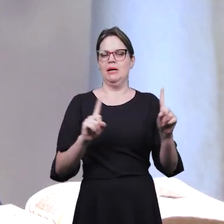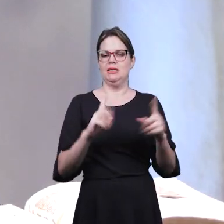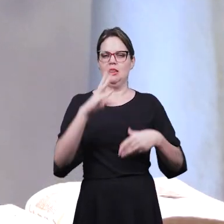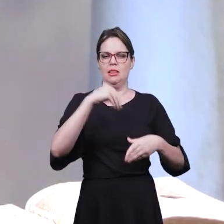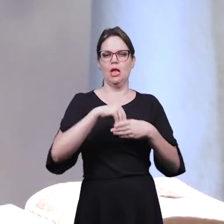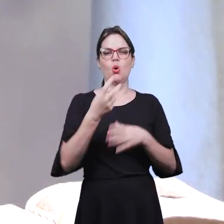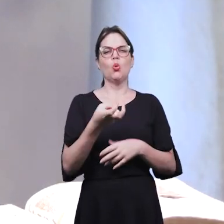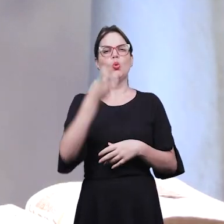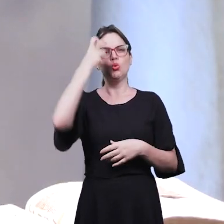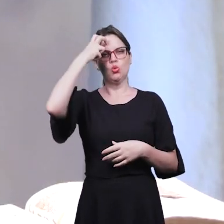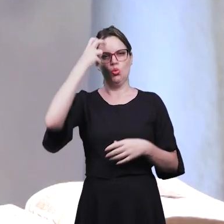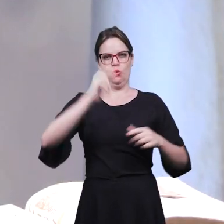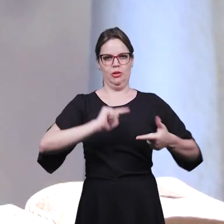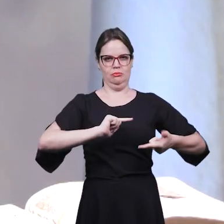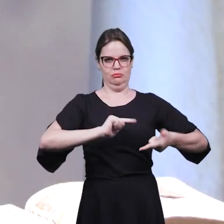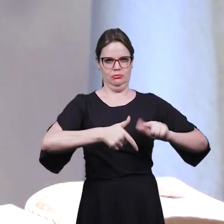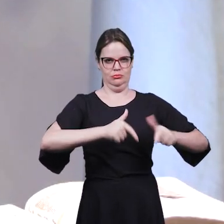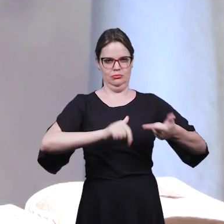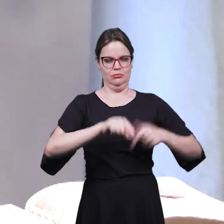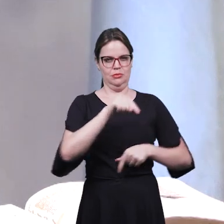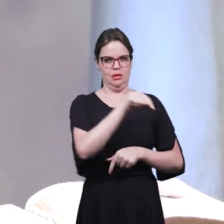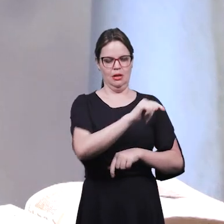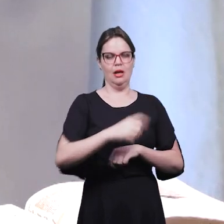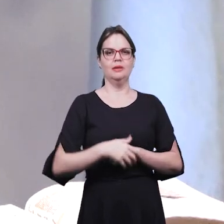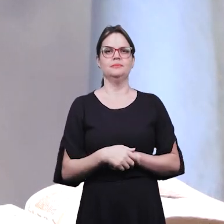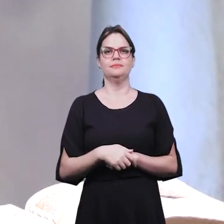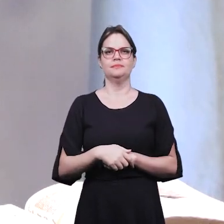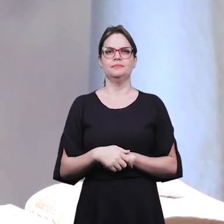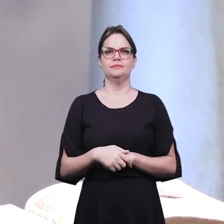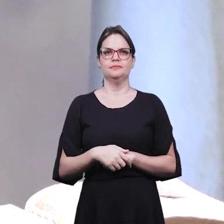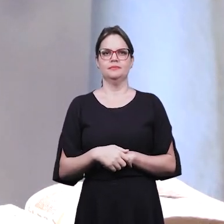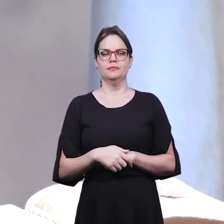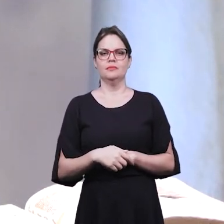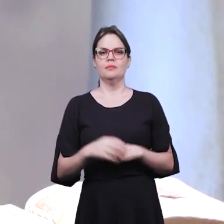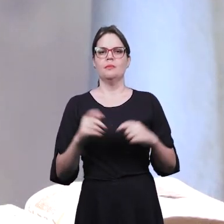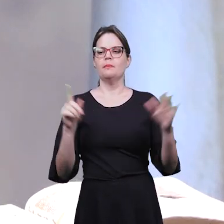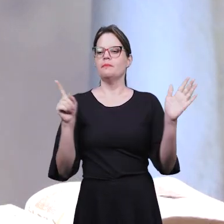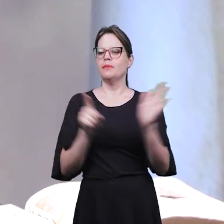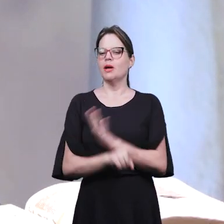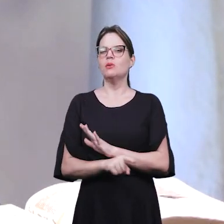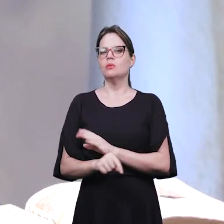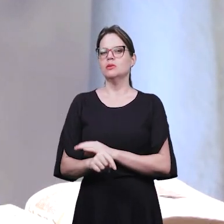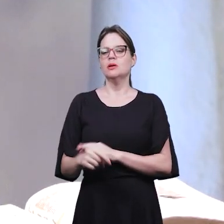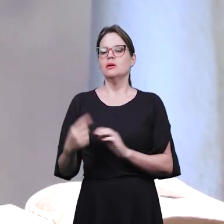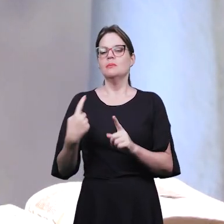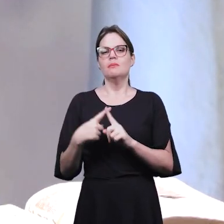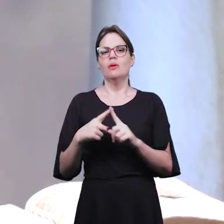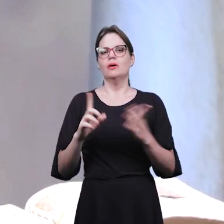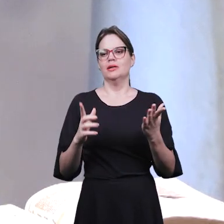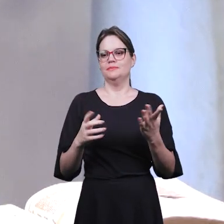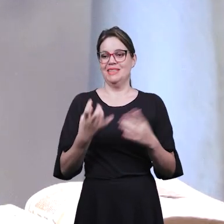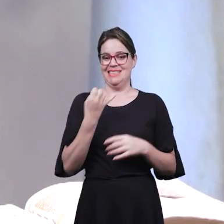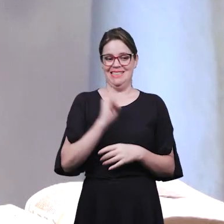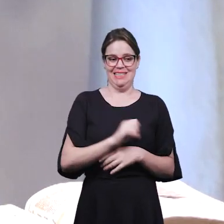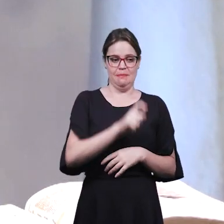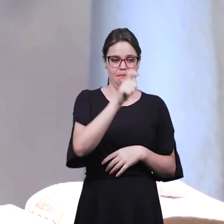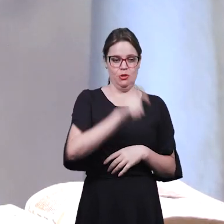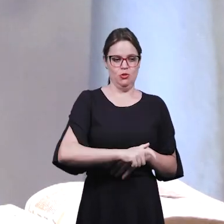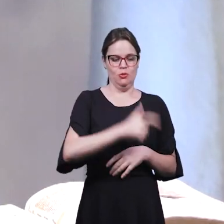texto que nós lemos, uma pergunta feita a Jesus, que qualquer calamidade, sofrimento, é resultado de algum pecado,